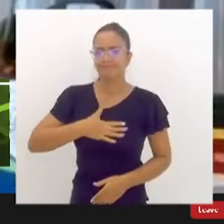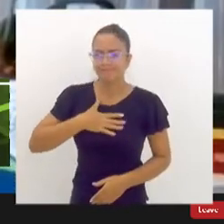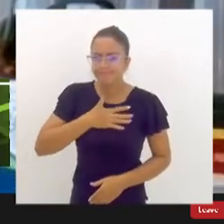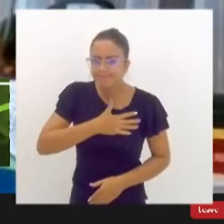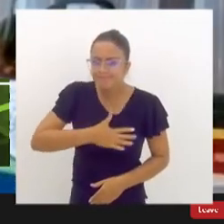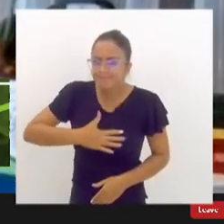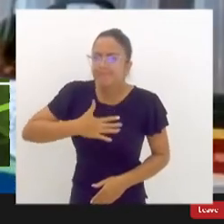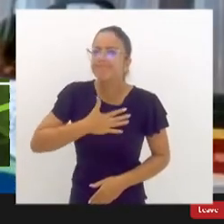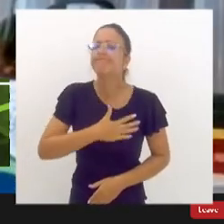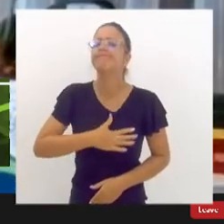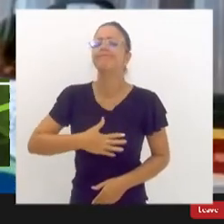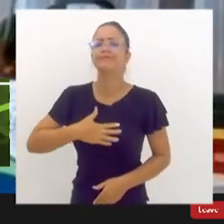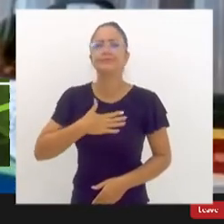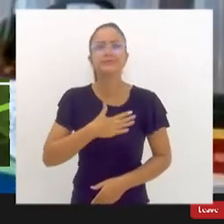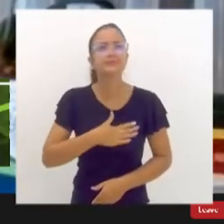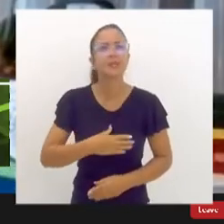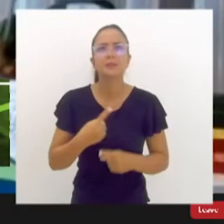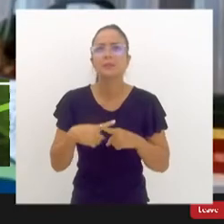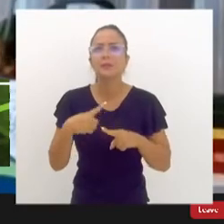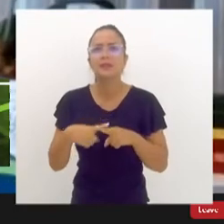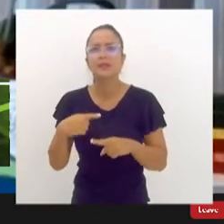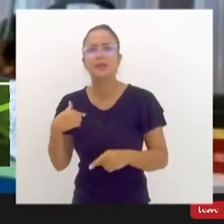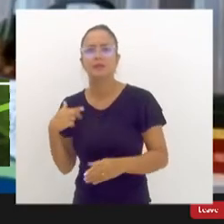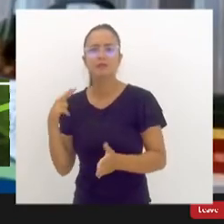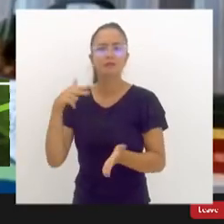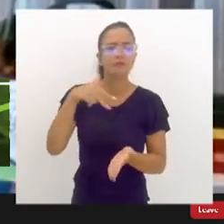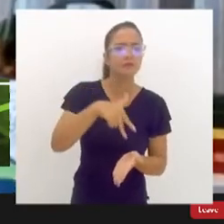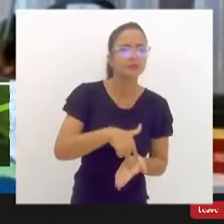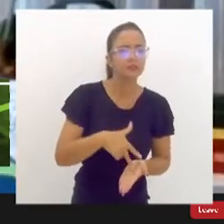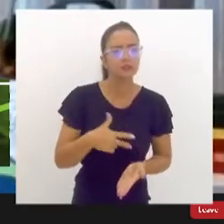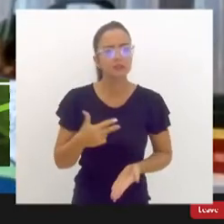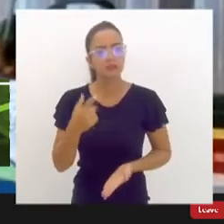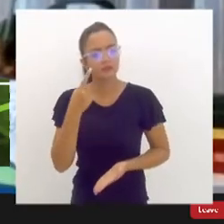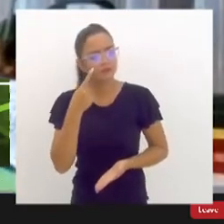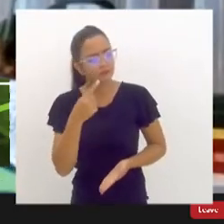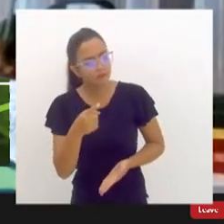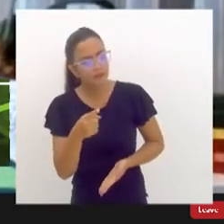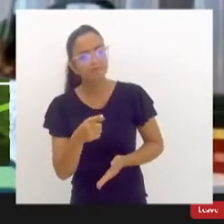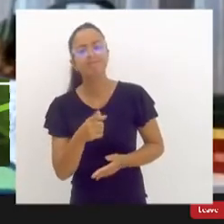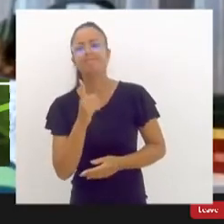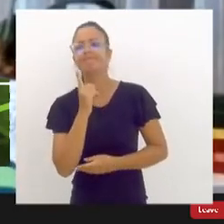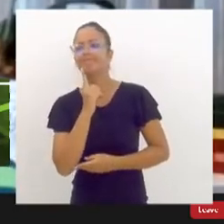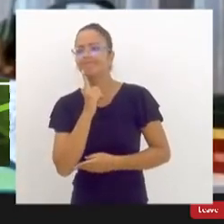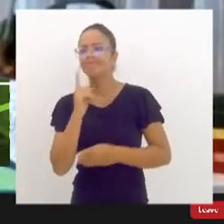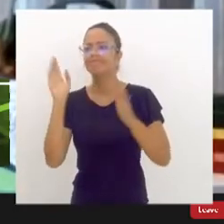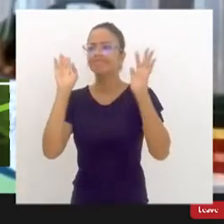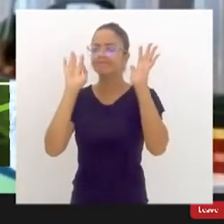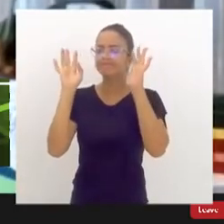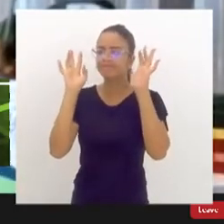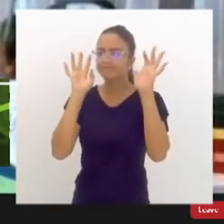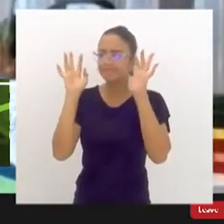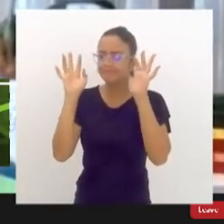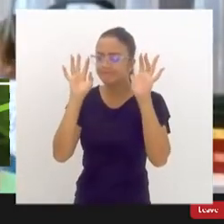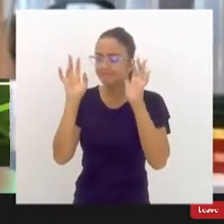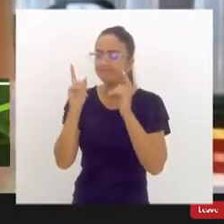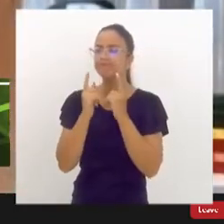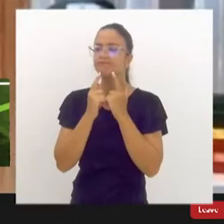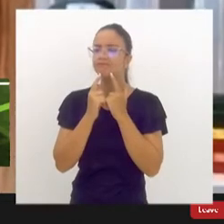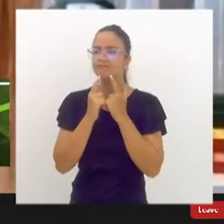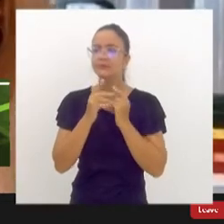Conselho, essa oportunidade de ir in loco e até repensar várias